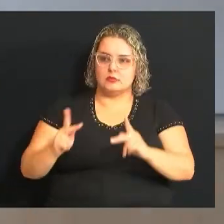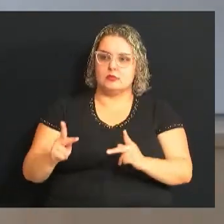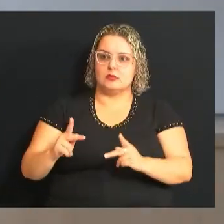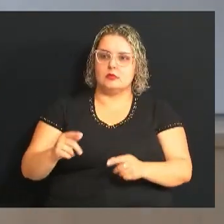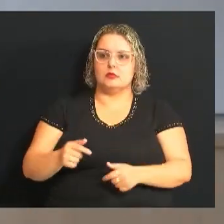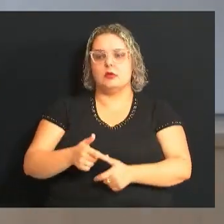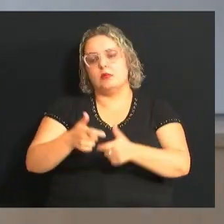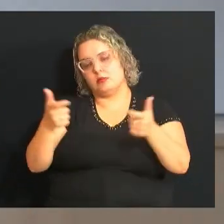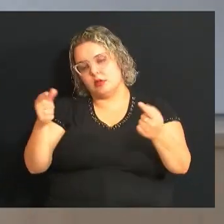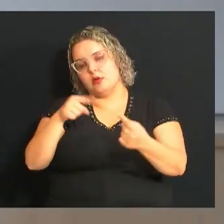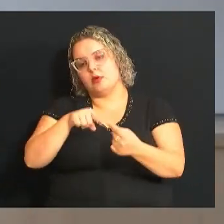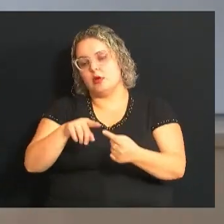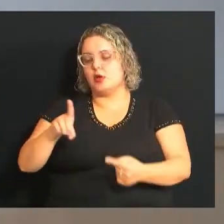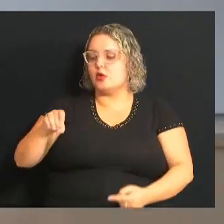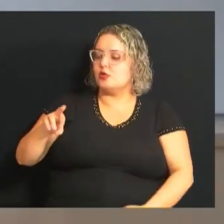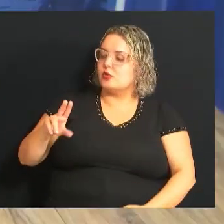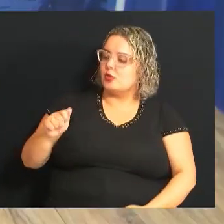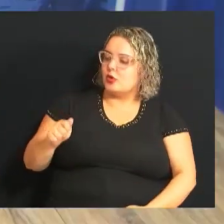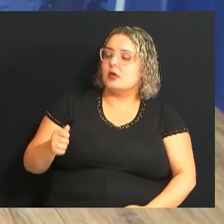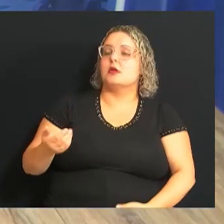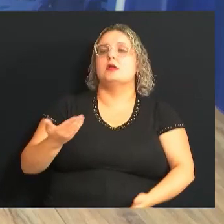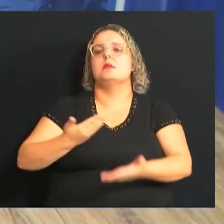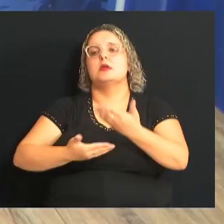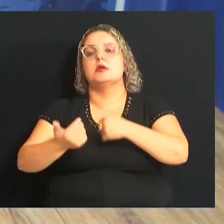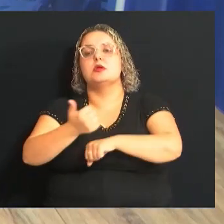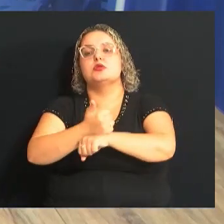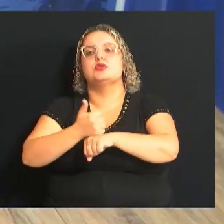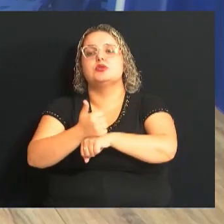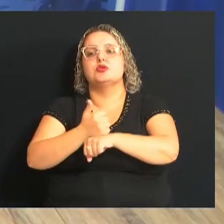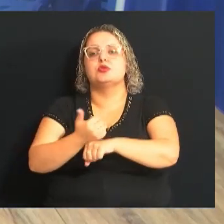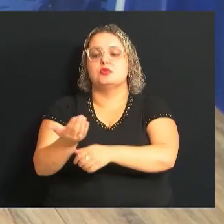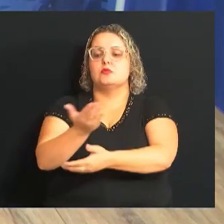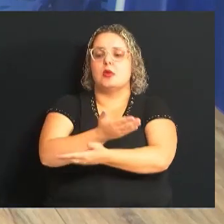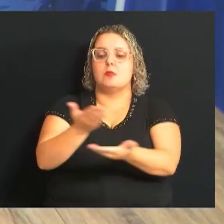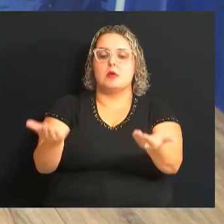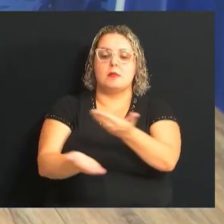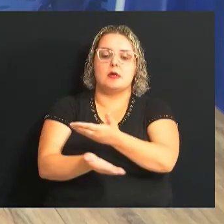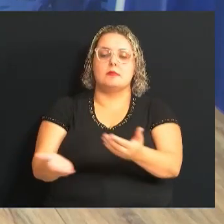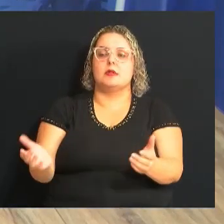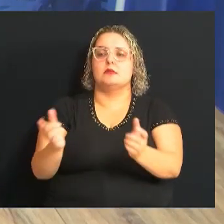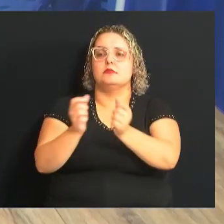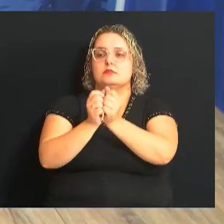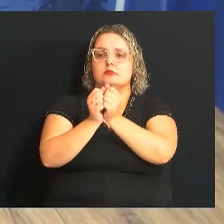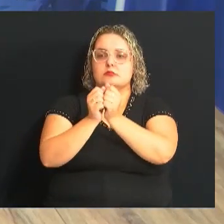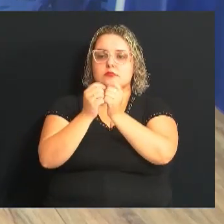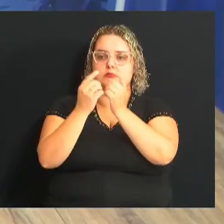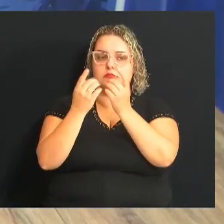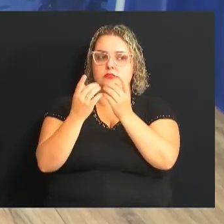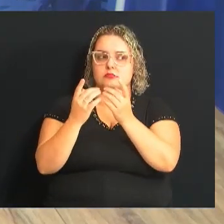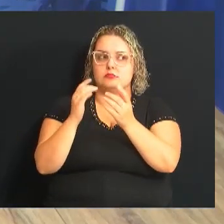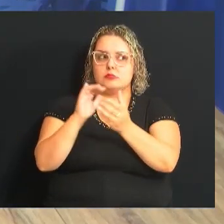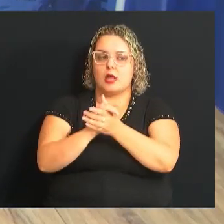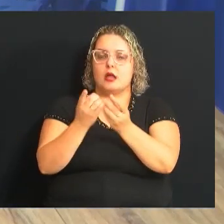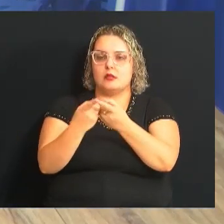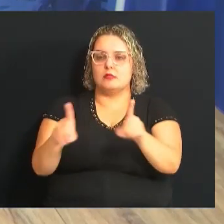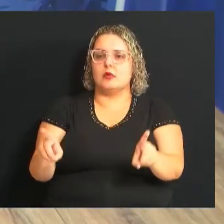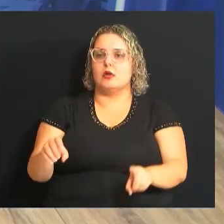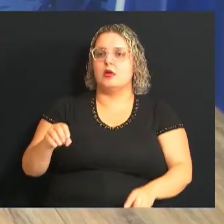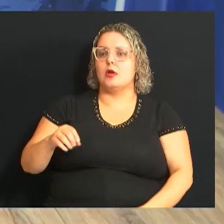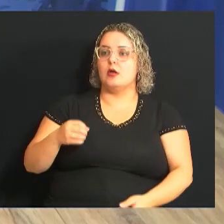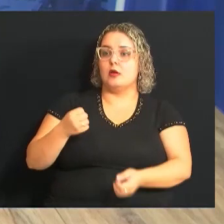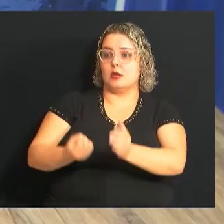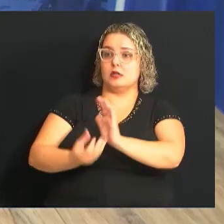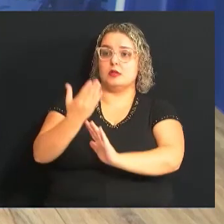objetivo. Dora Awad, mediadora de conflitos entre casais, fundadora do aplicativo Os Nossos, muito obrigado novamente